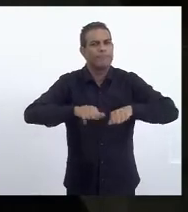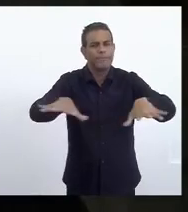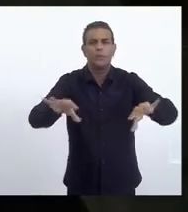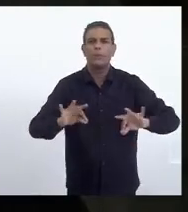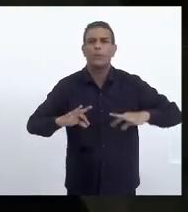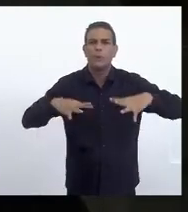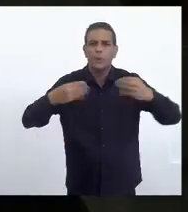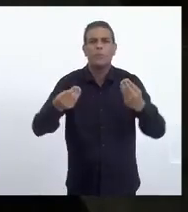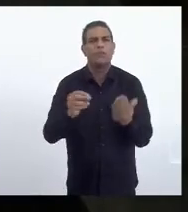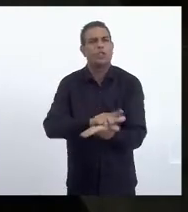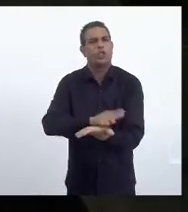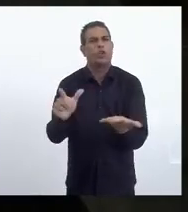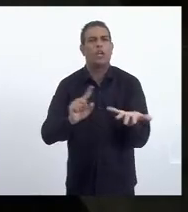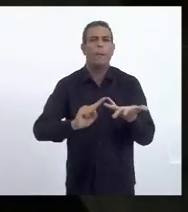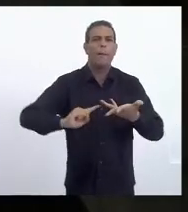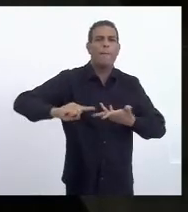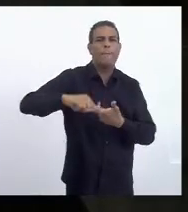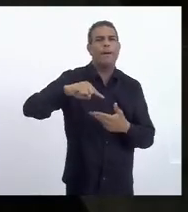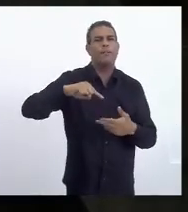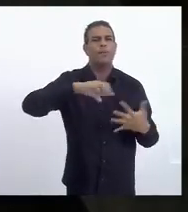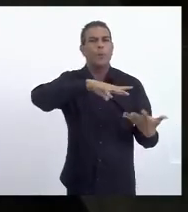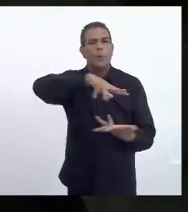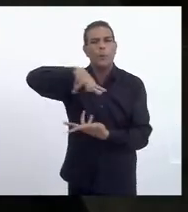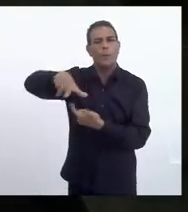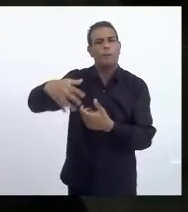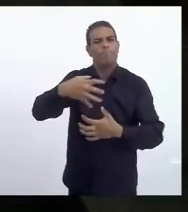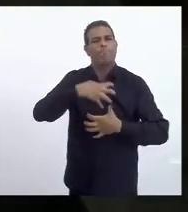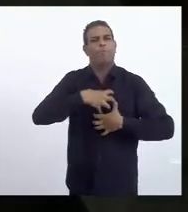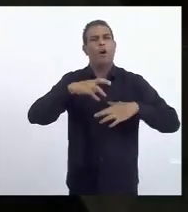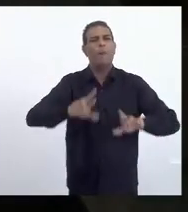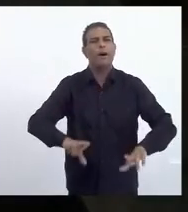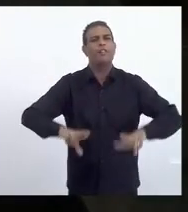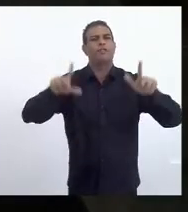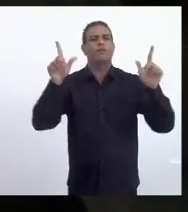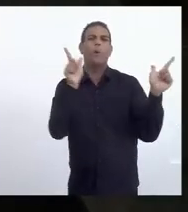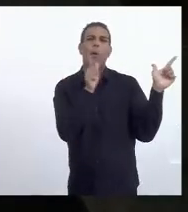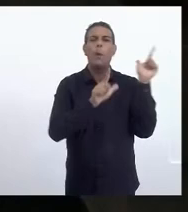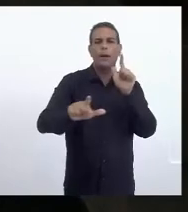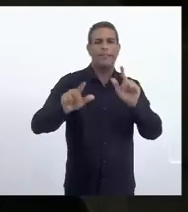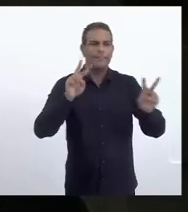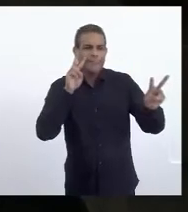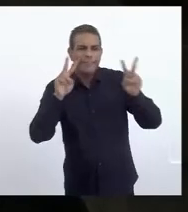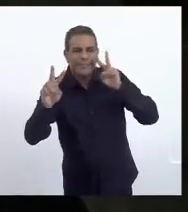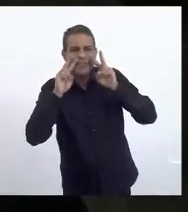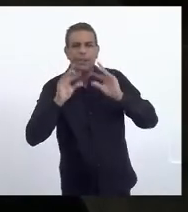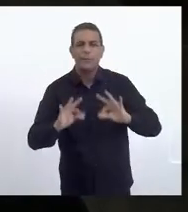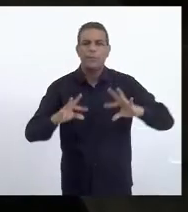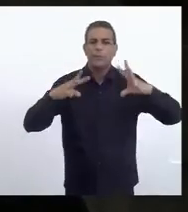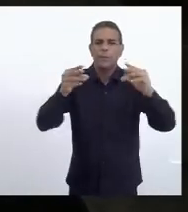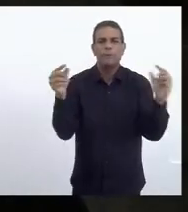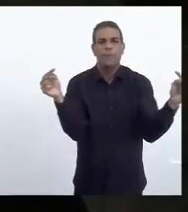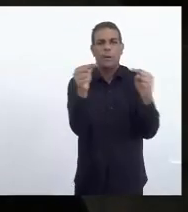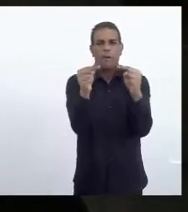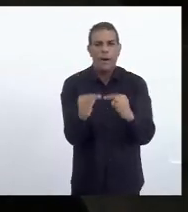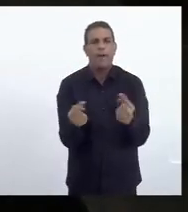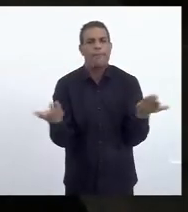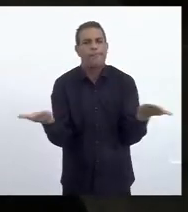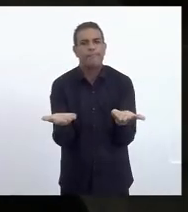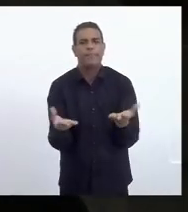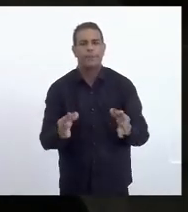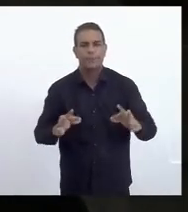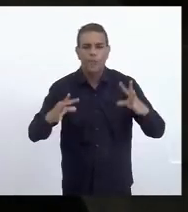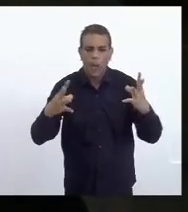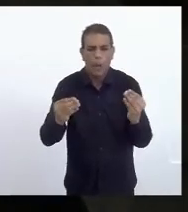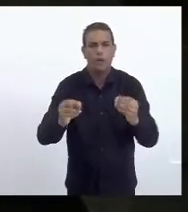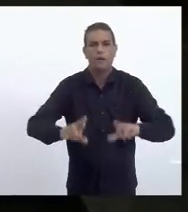principal de vários jornais do mundo inteiro uma forma diferente de ver dá o meio ambiente